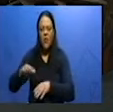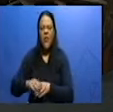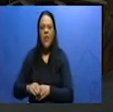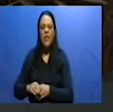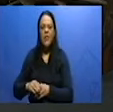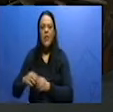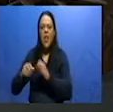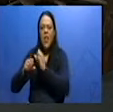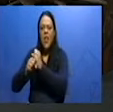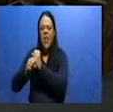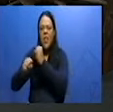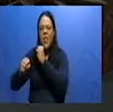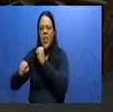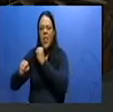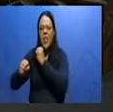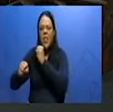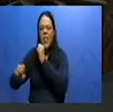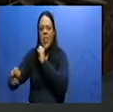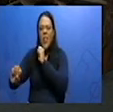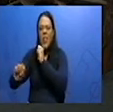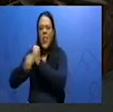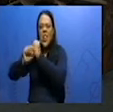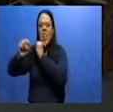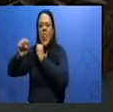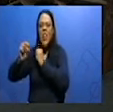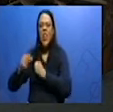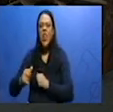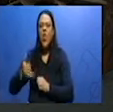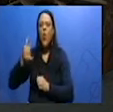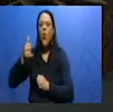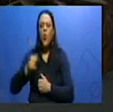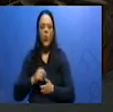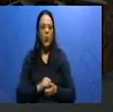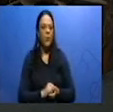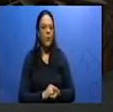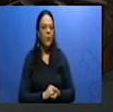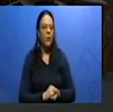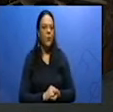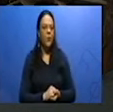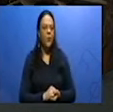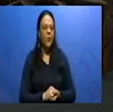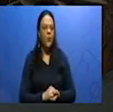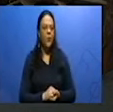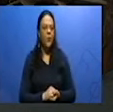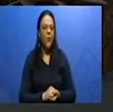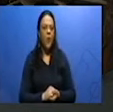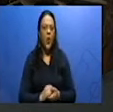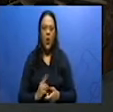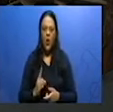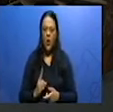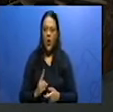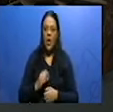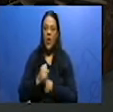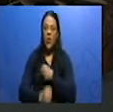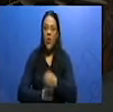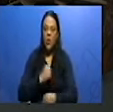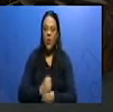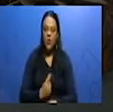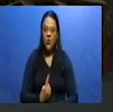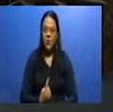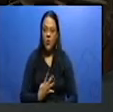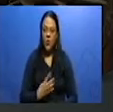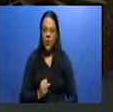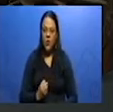século XV, em 1401, olha, 1401, pensa que o Brasil só foi descoberto em 1500.